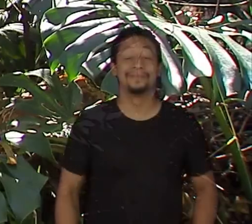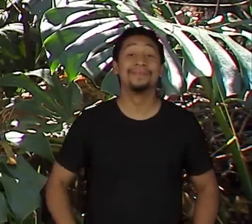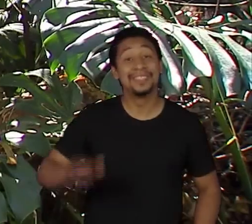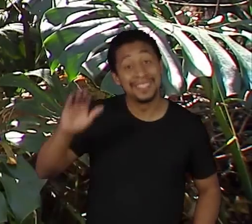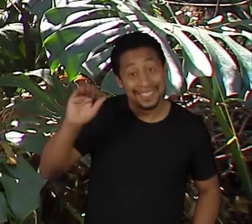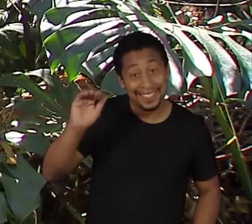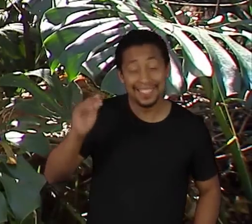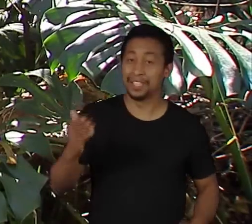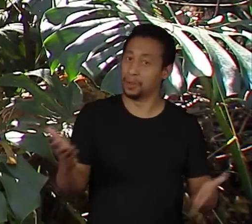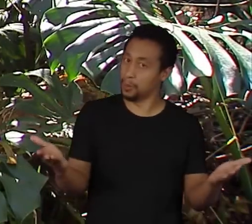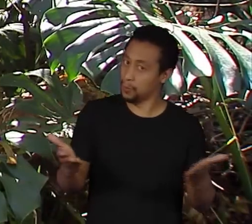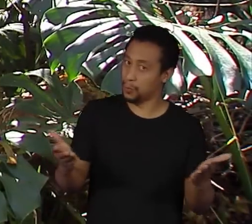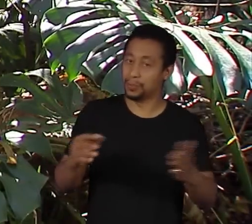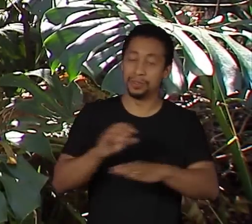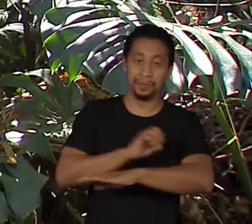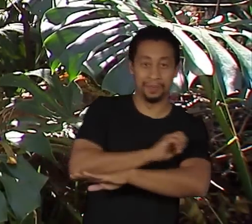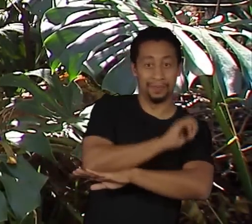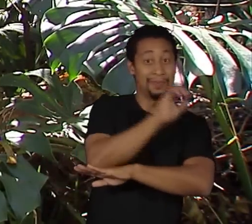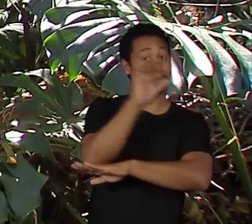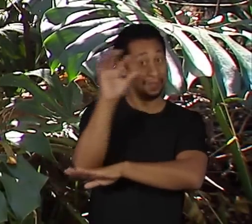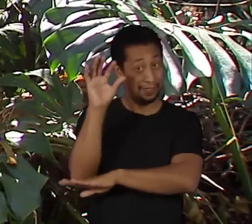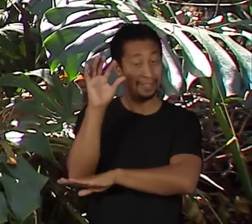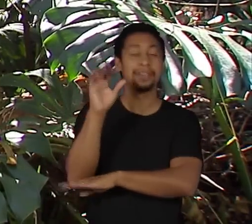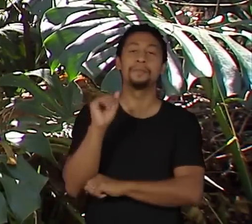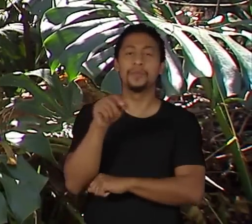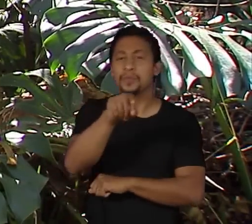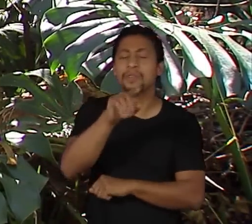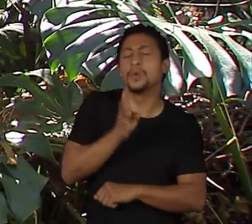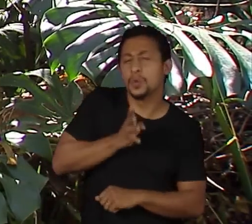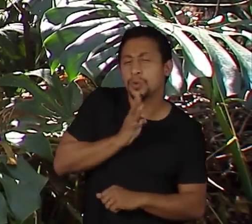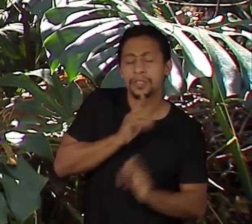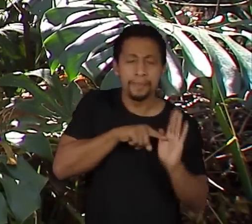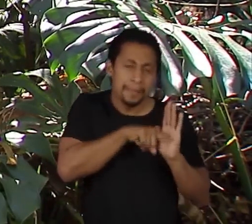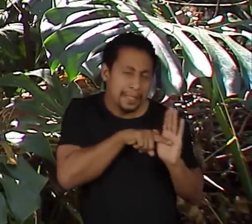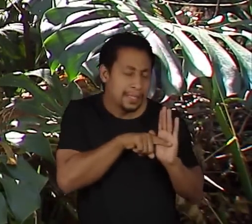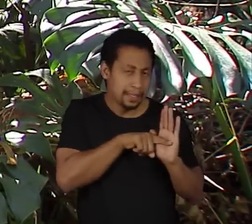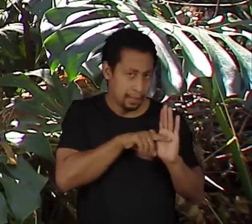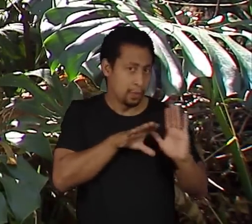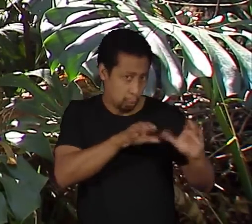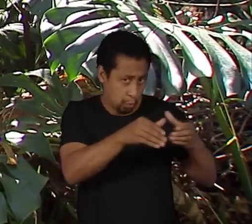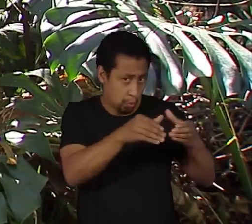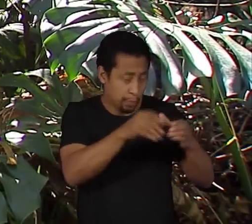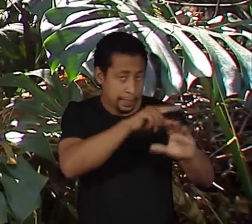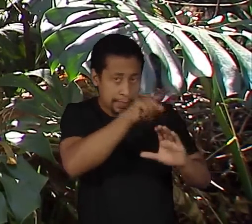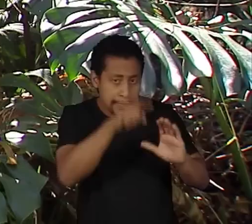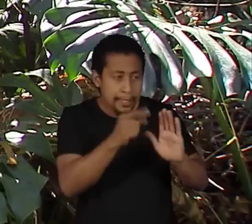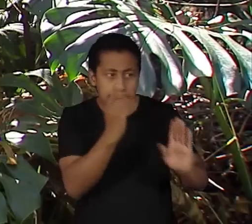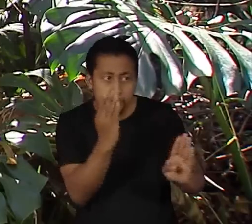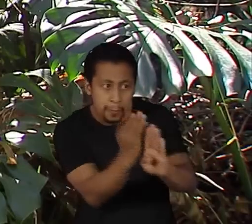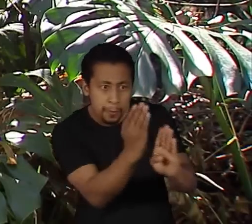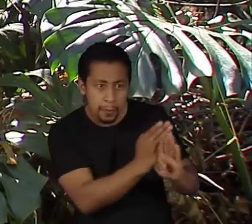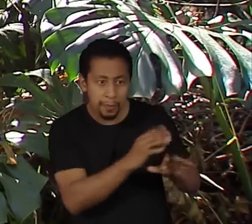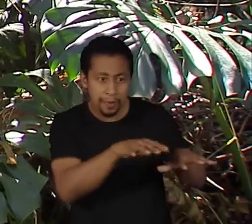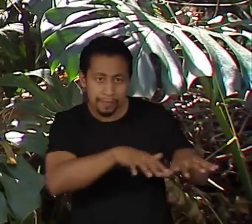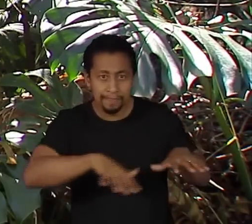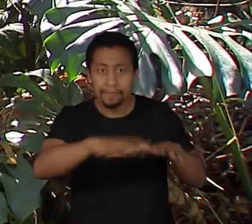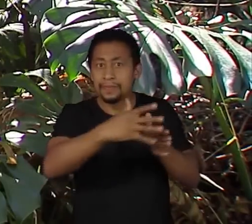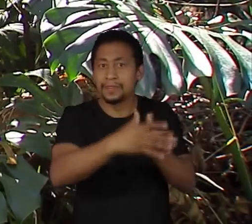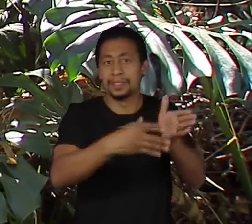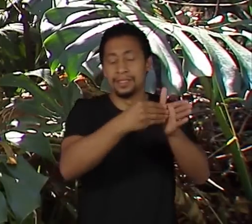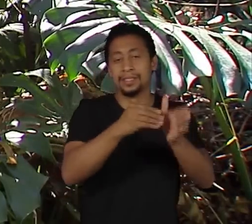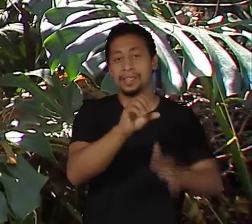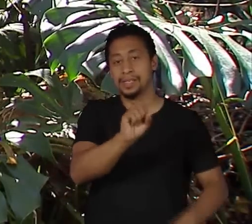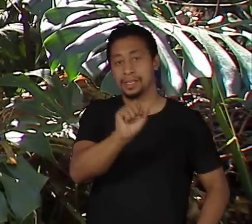Olá! Hoje no Repórter Eco, conheça a pesquisa feita por um grupo de cientistas sobre os sambaquis da floresta